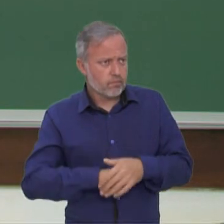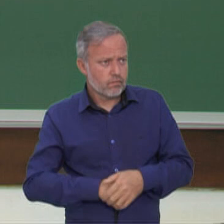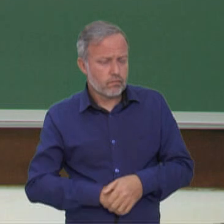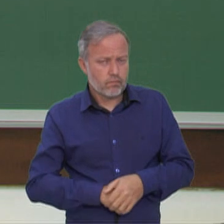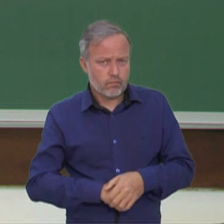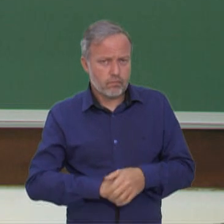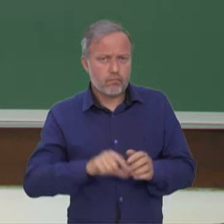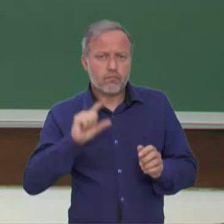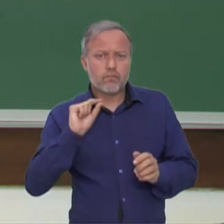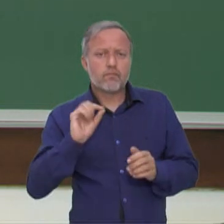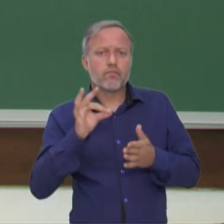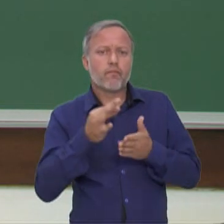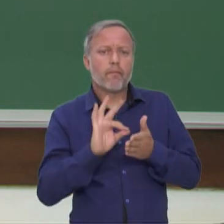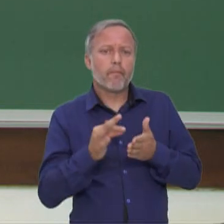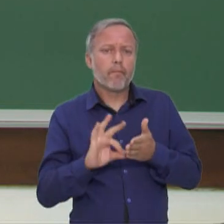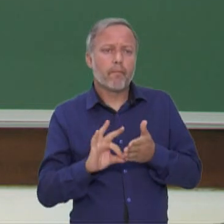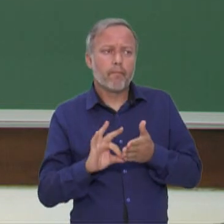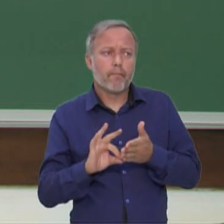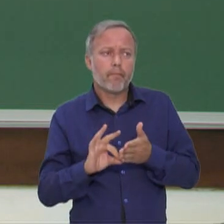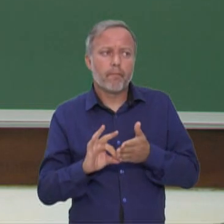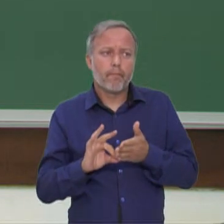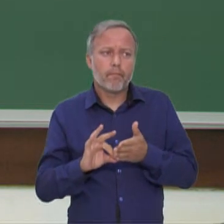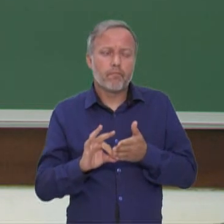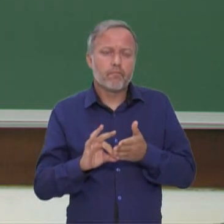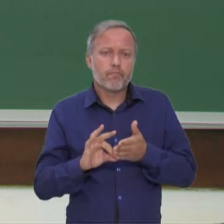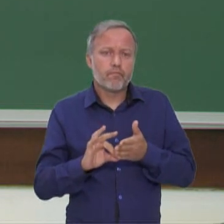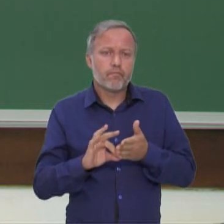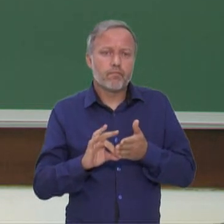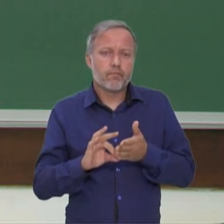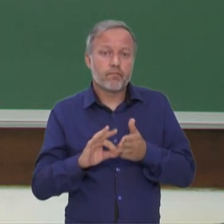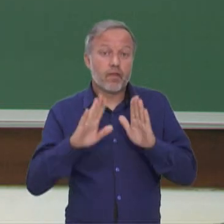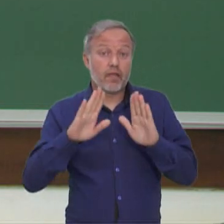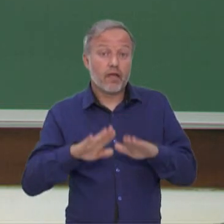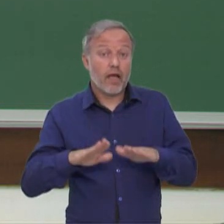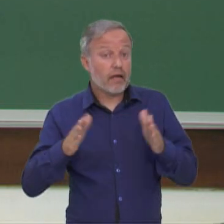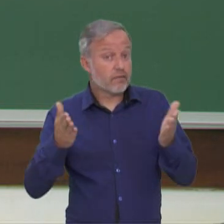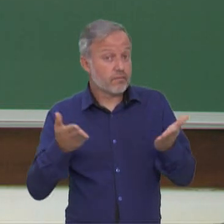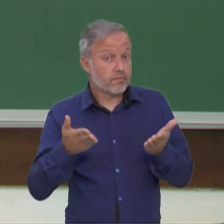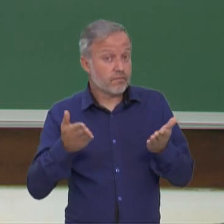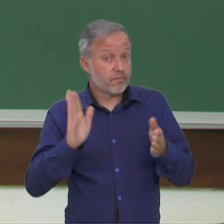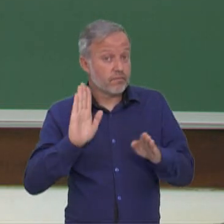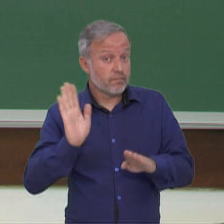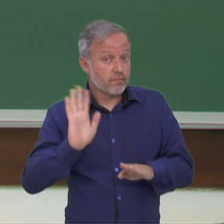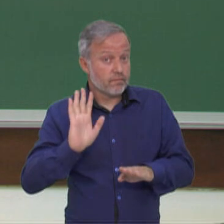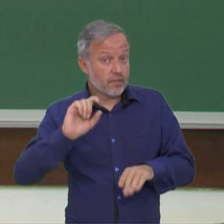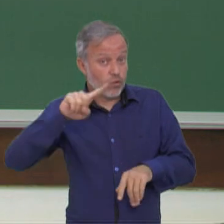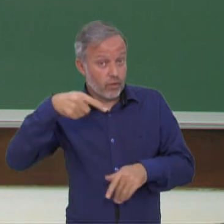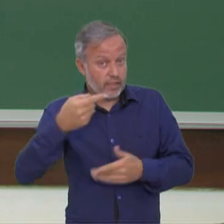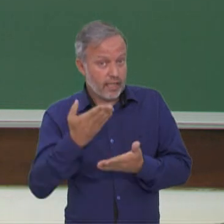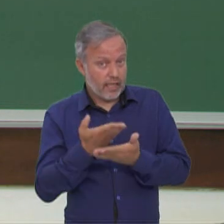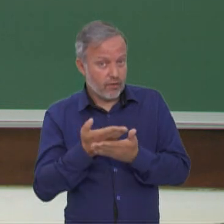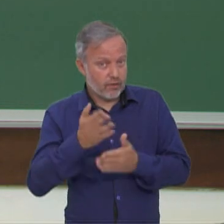de quem está escrevendo. E ficamos por aqui. Até a próxima!